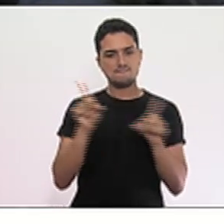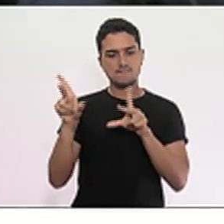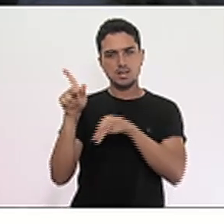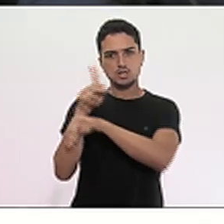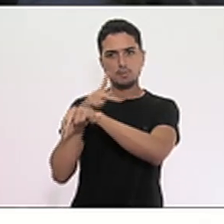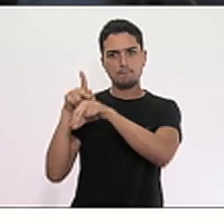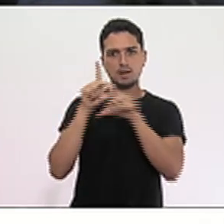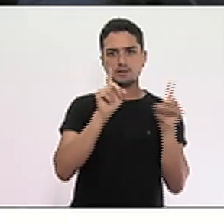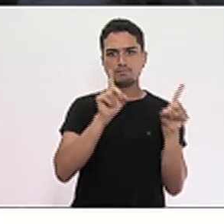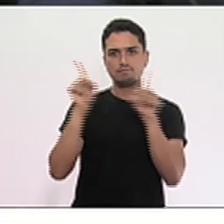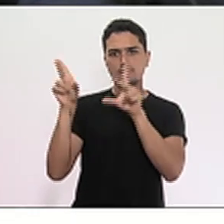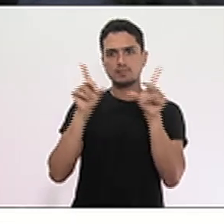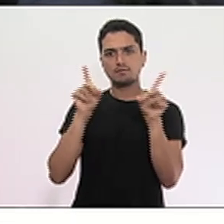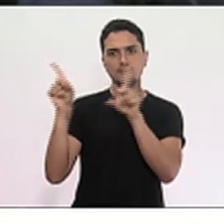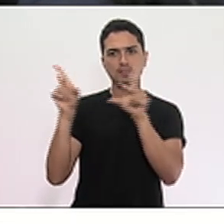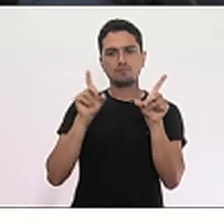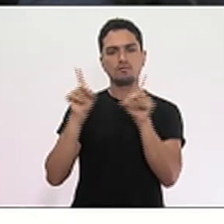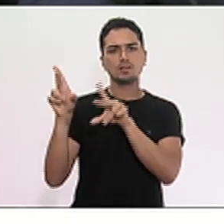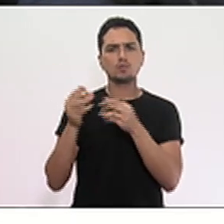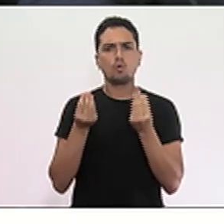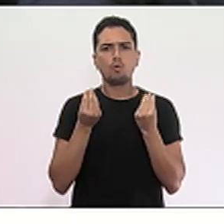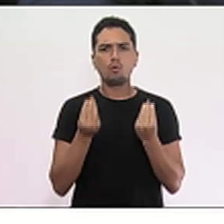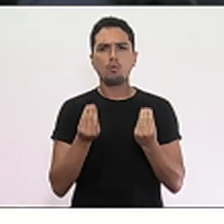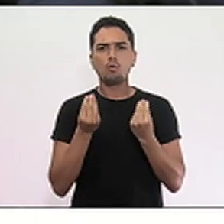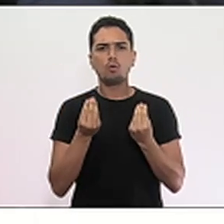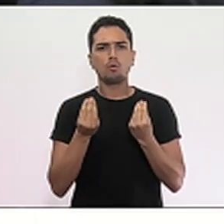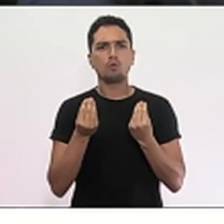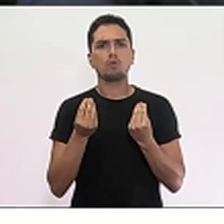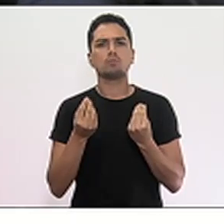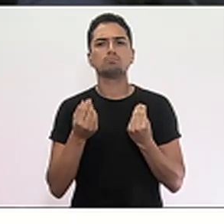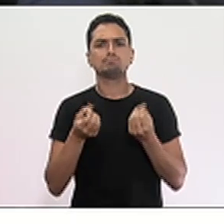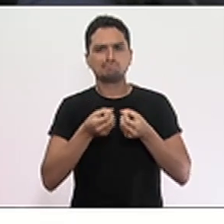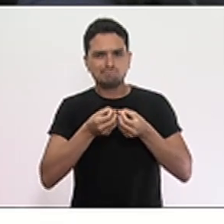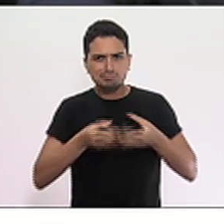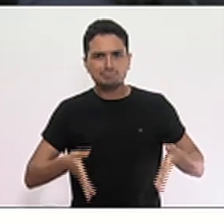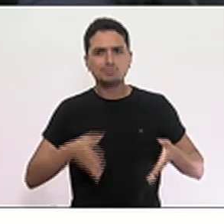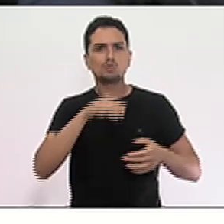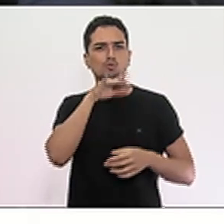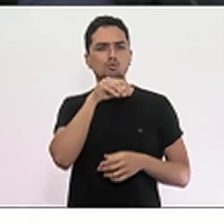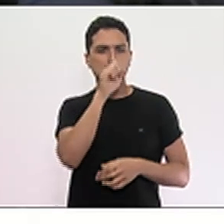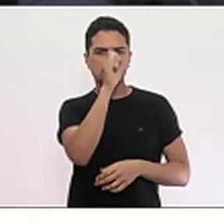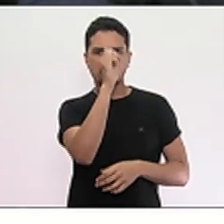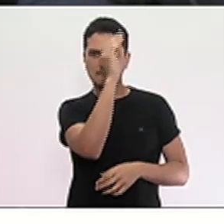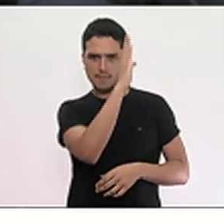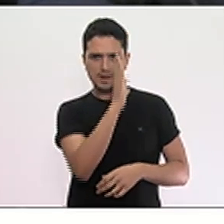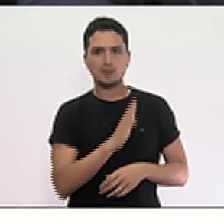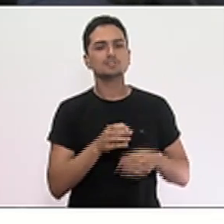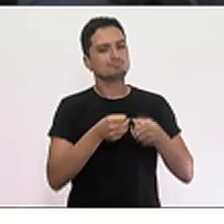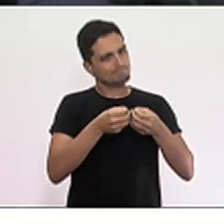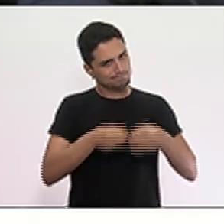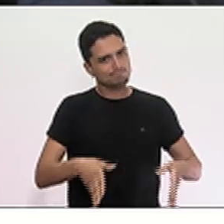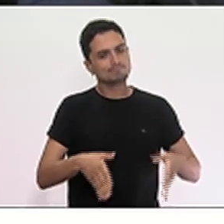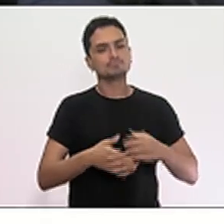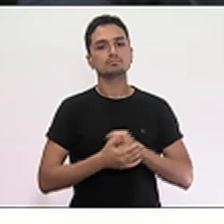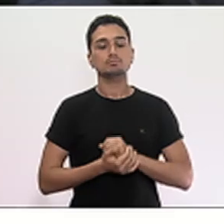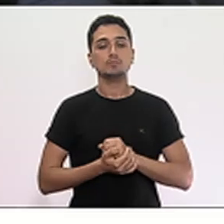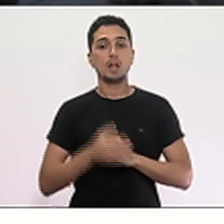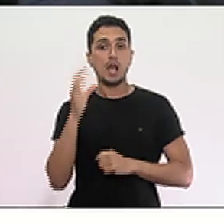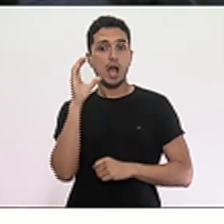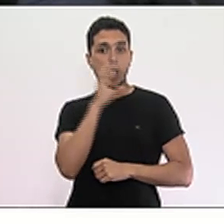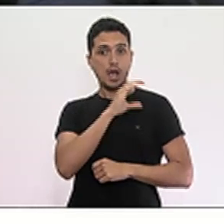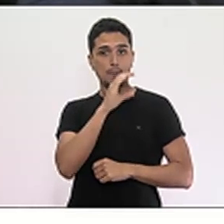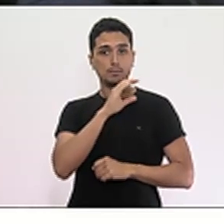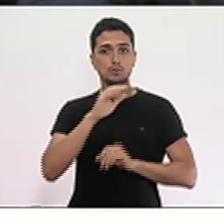seria um desserviço que teria reflexo e impacto em todo o Brasil. imediatamente foi proposto o